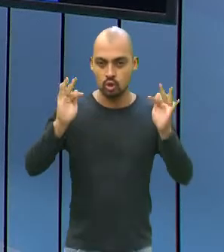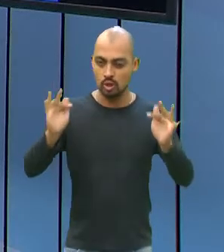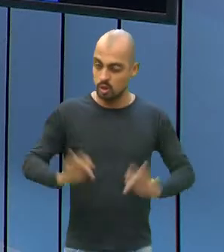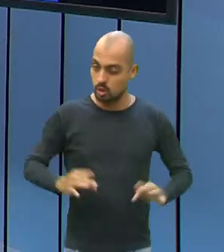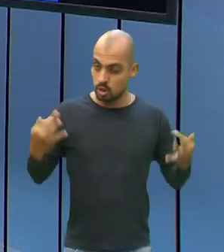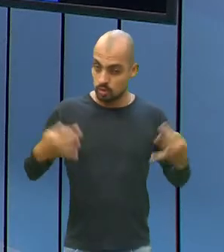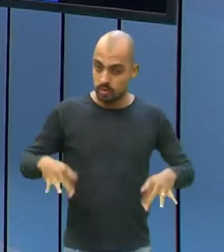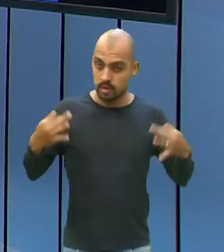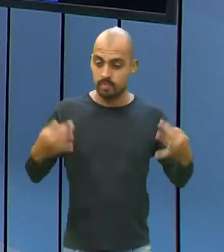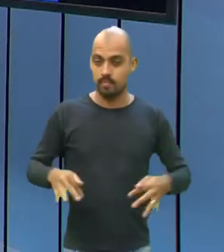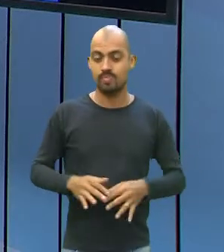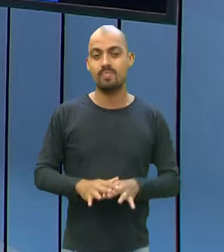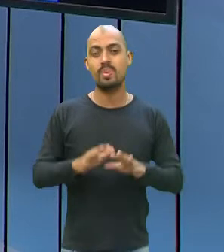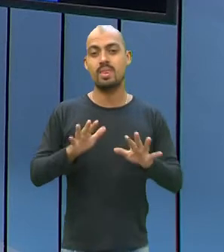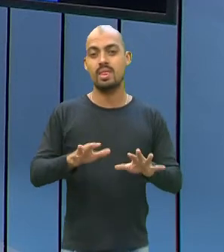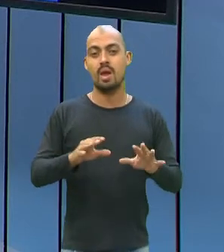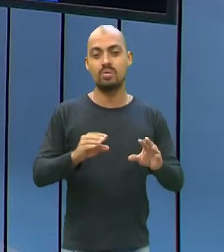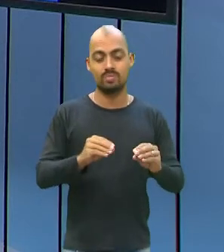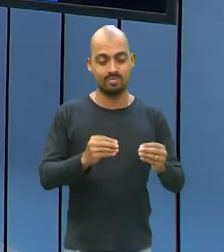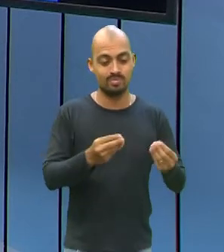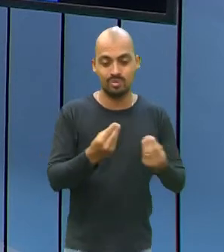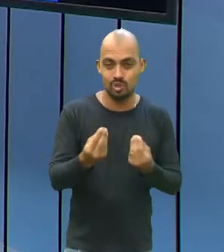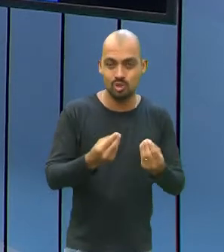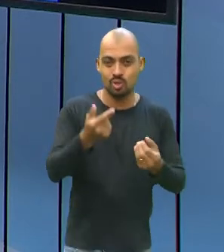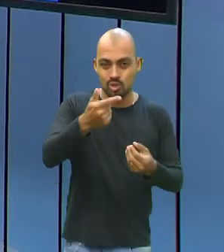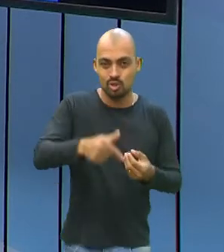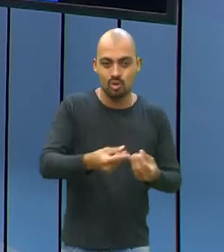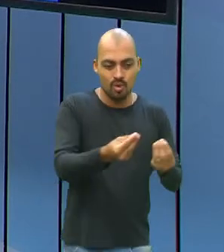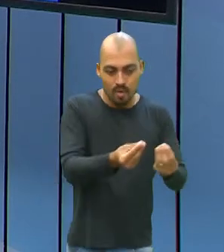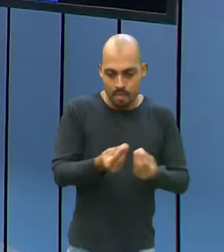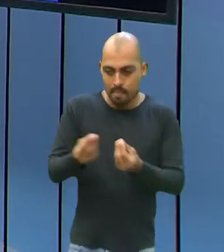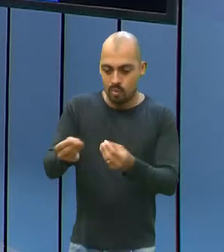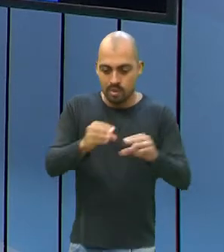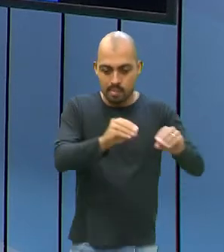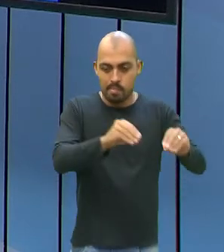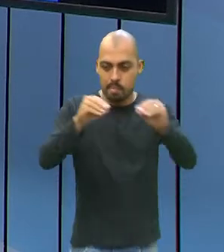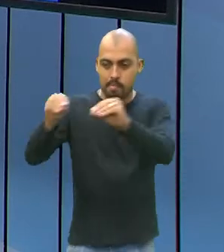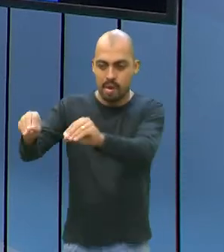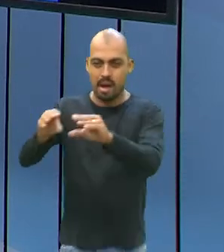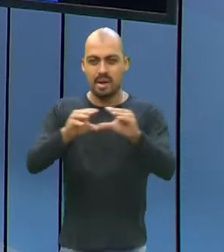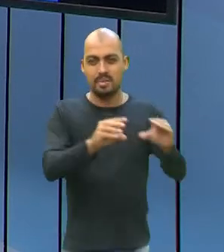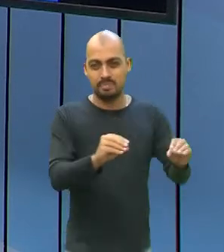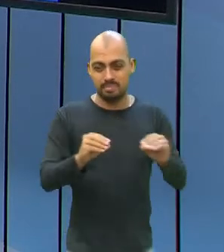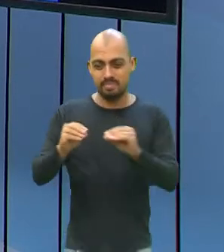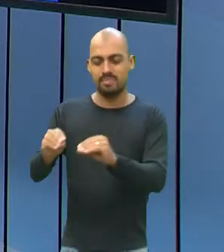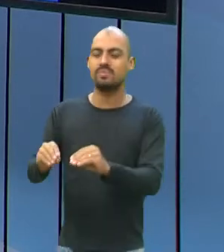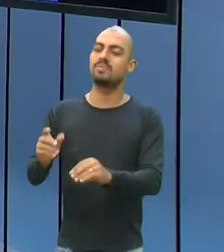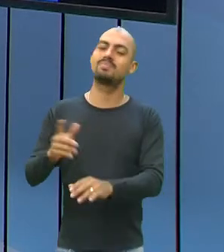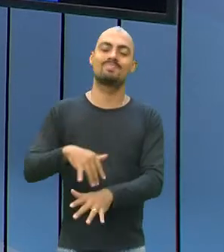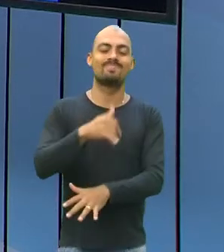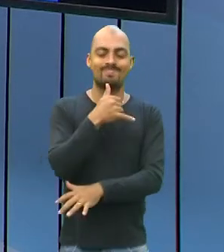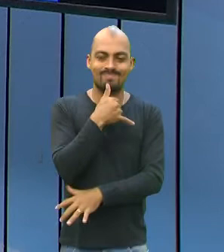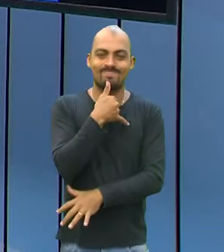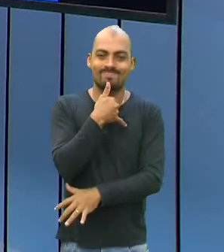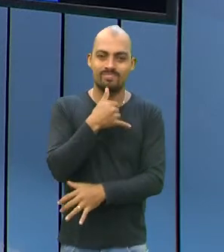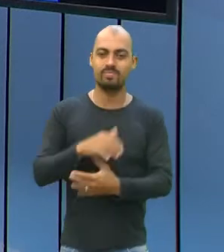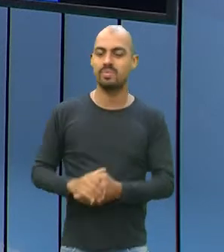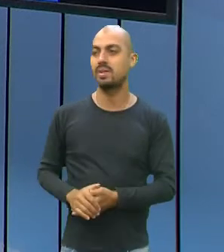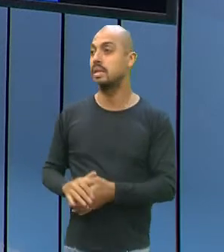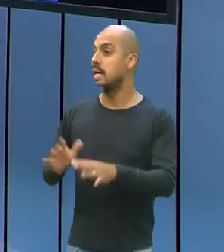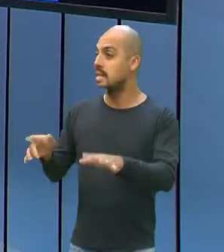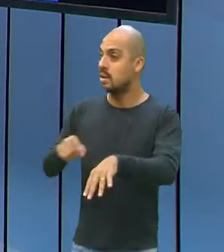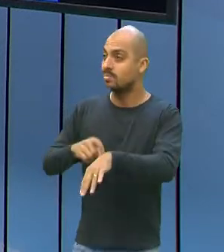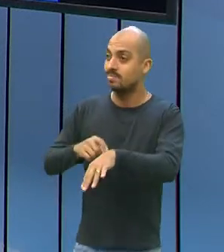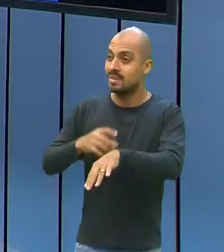nessa, faz o translocamento desses animais, não, vamos deixar porque não tem possibilidade de pegar o fogo. Foi muito triste. Então era